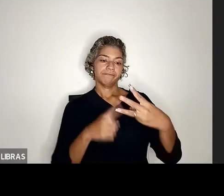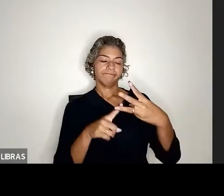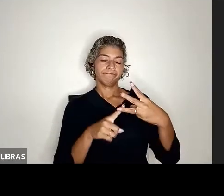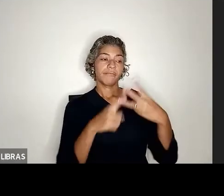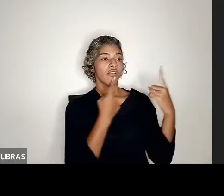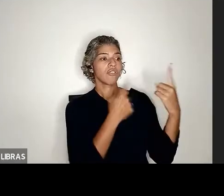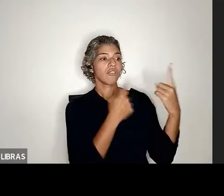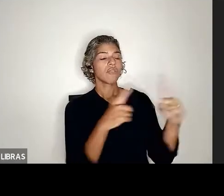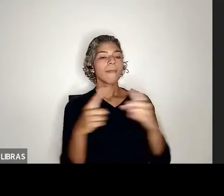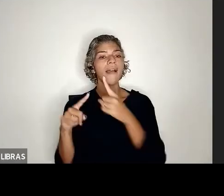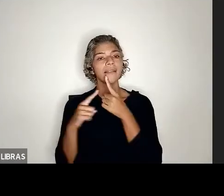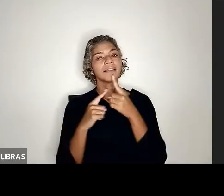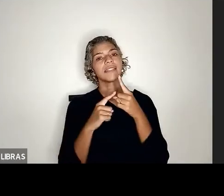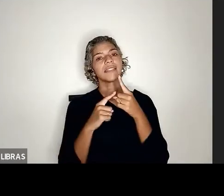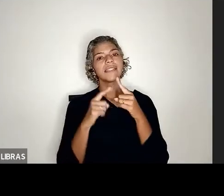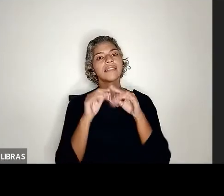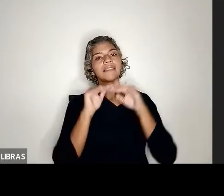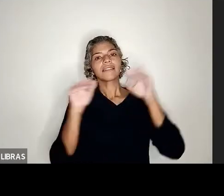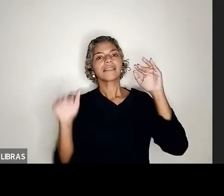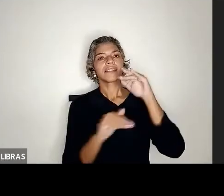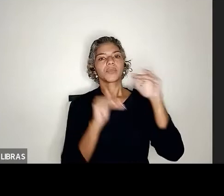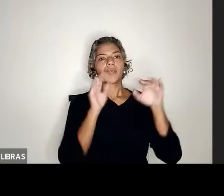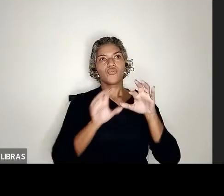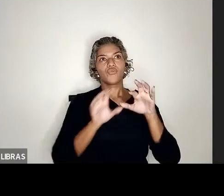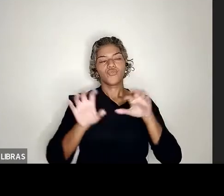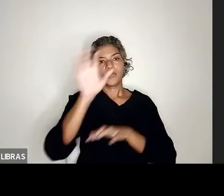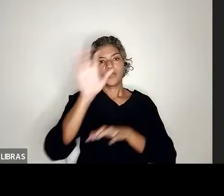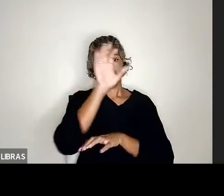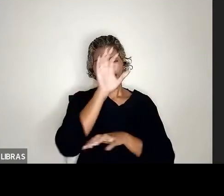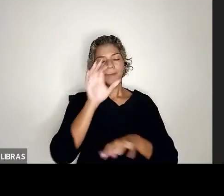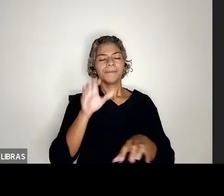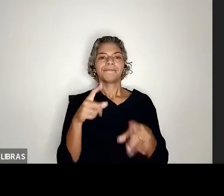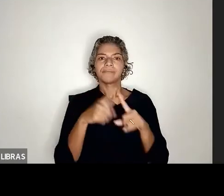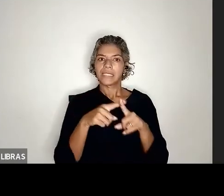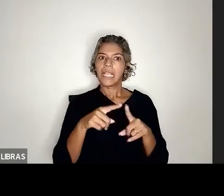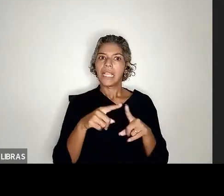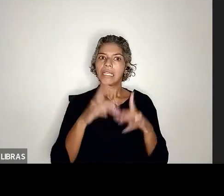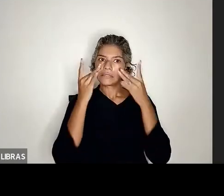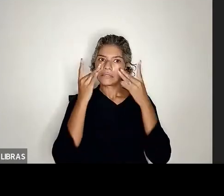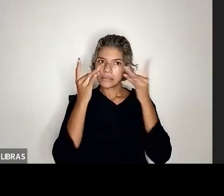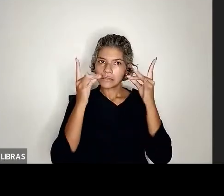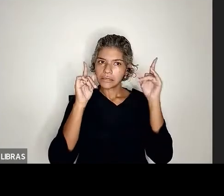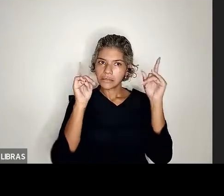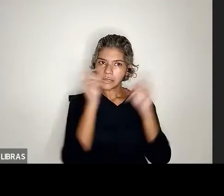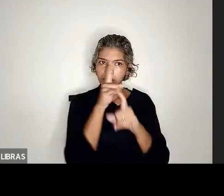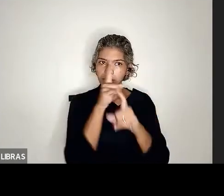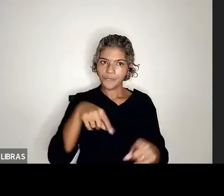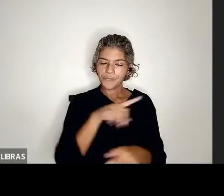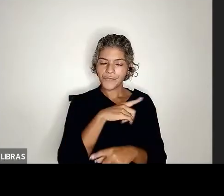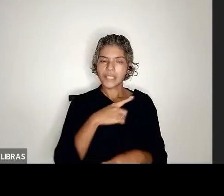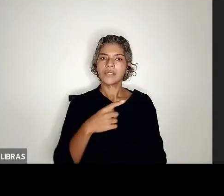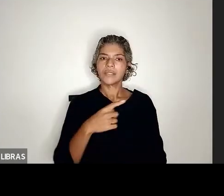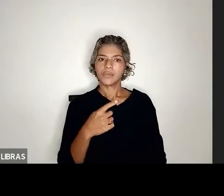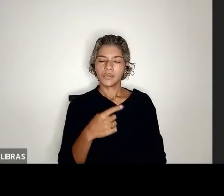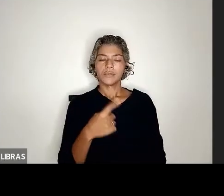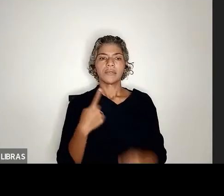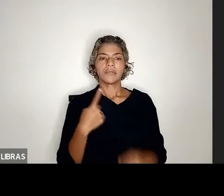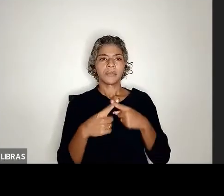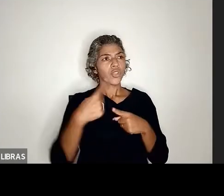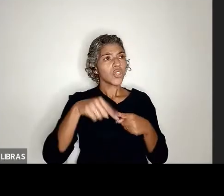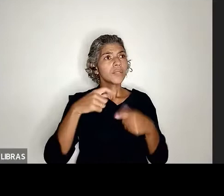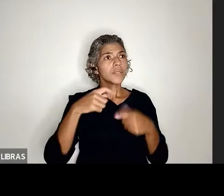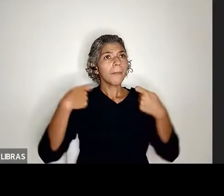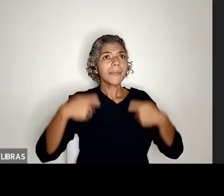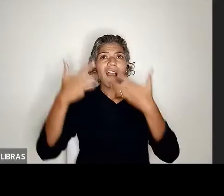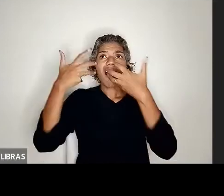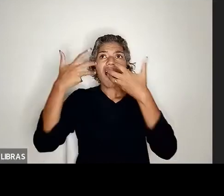regionais. Isso tem chamado muita atenção da gente, tem sido muito difícil na rede. A gente inclui as mulheres de outras regiões. Isso a gente